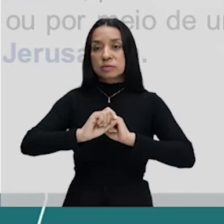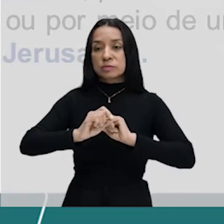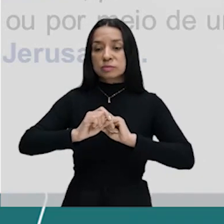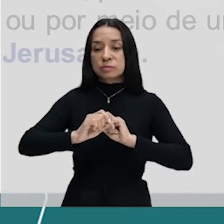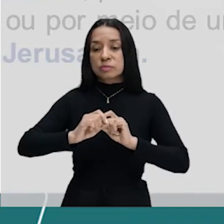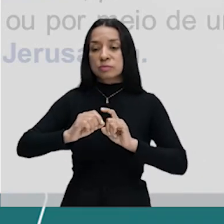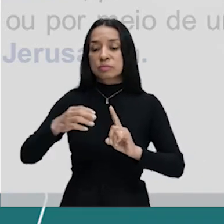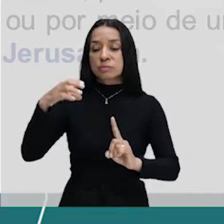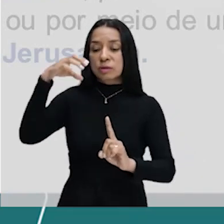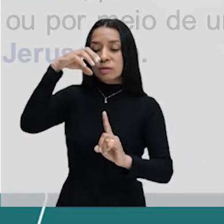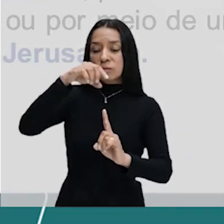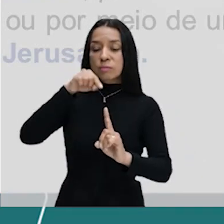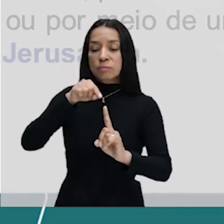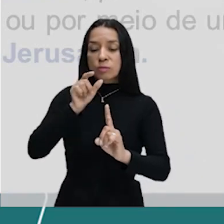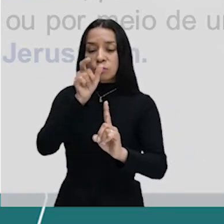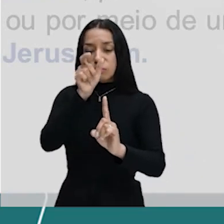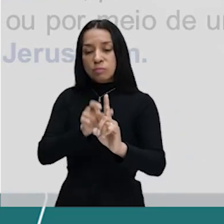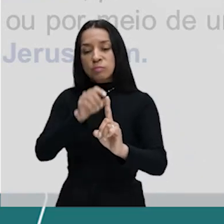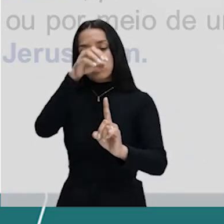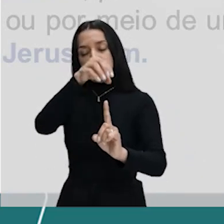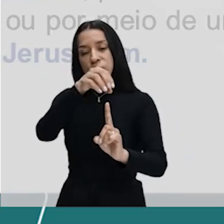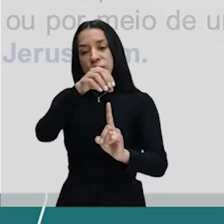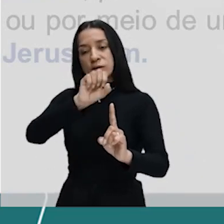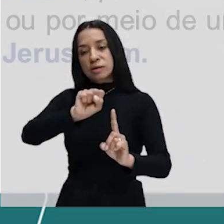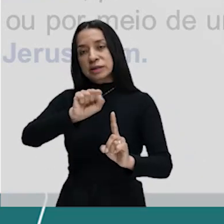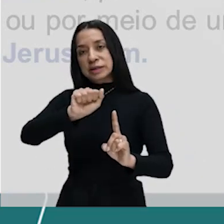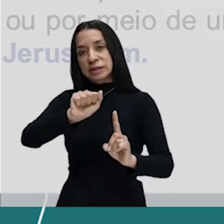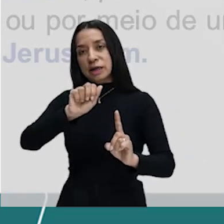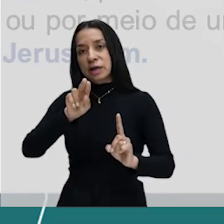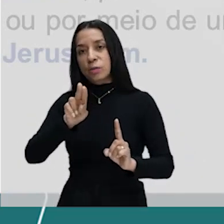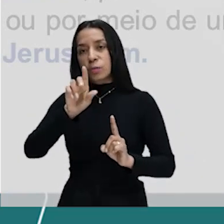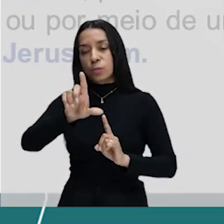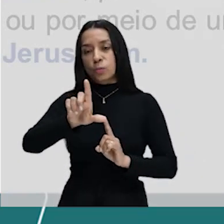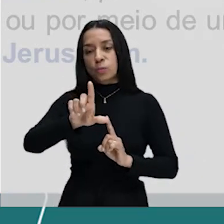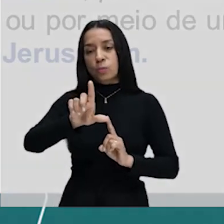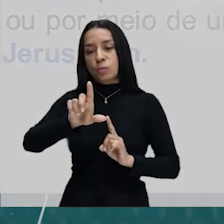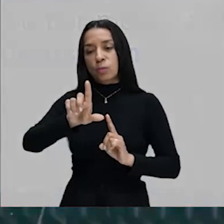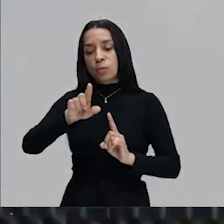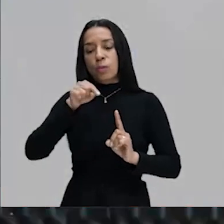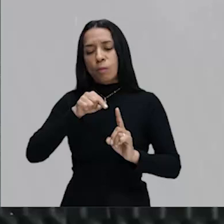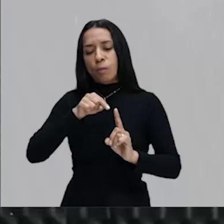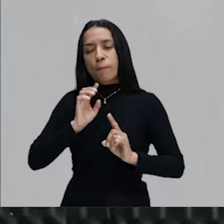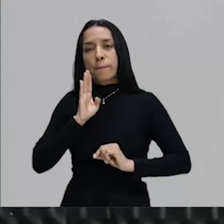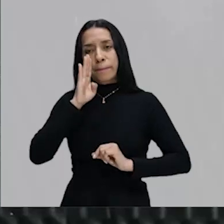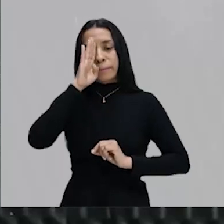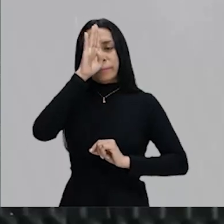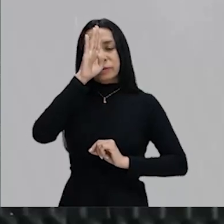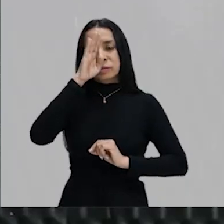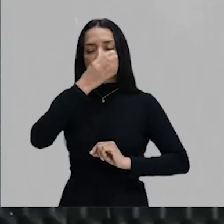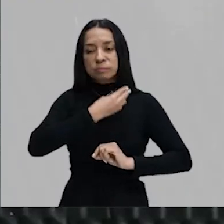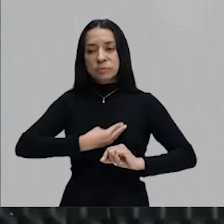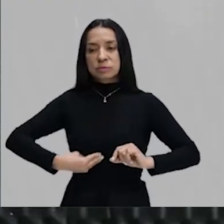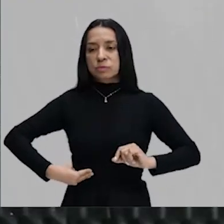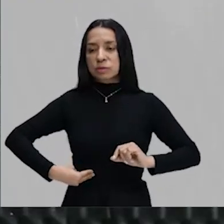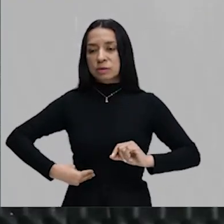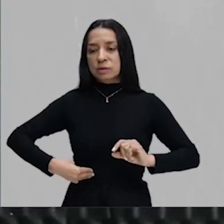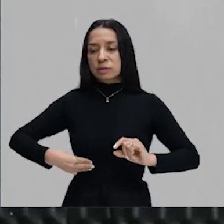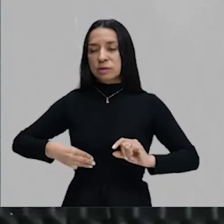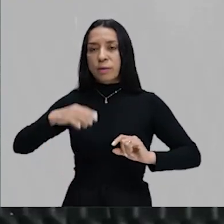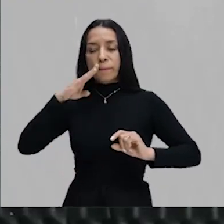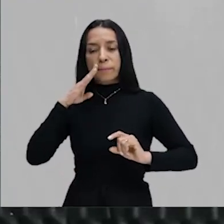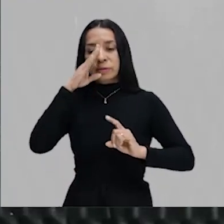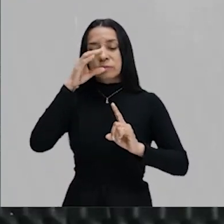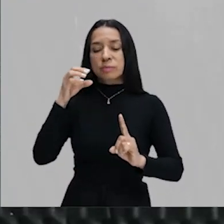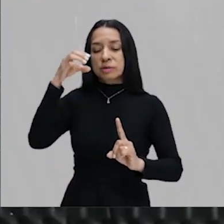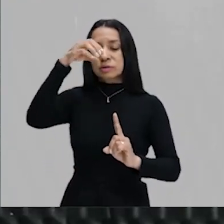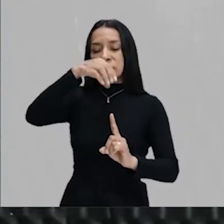rei Saul. Saul, na verdade, foi um dos principais monarcas, um dos principais reis